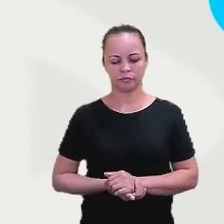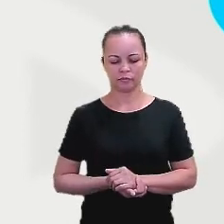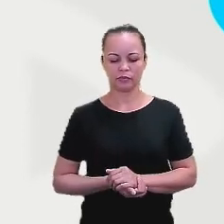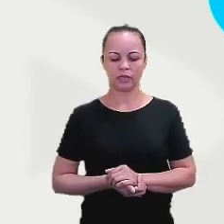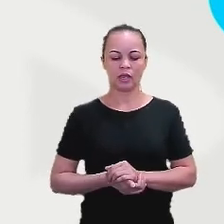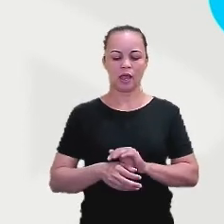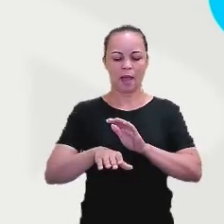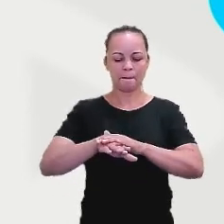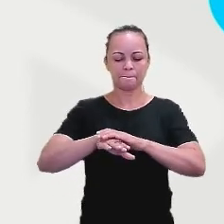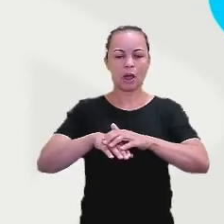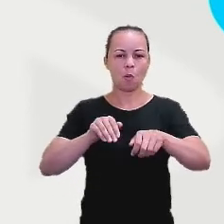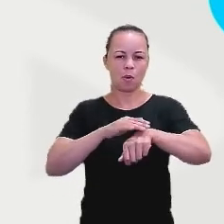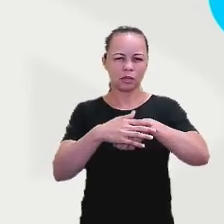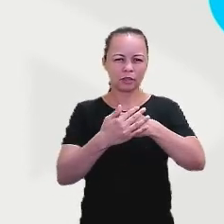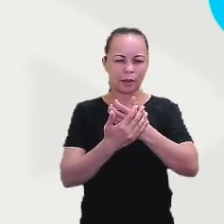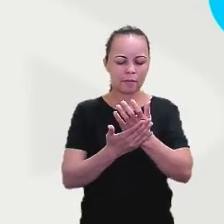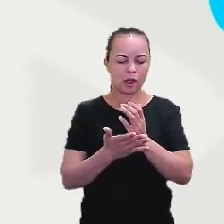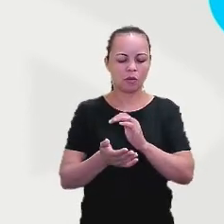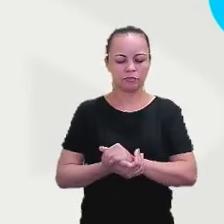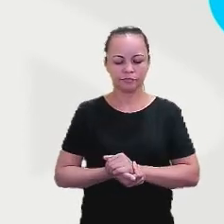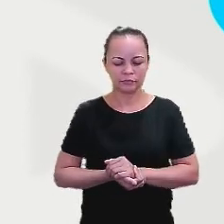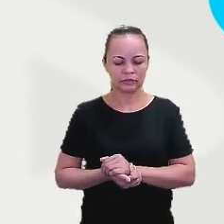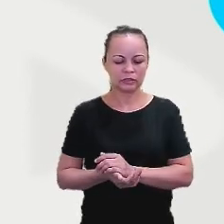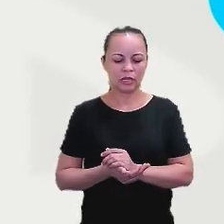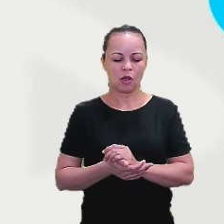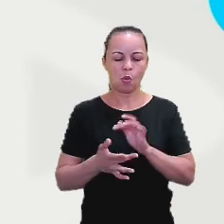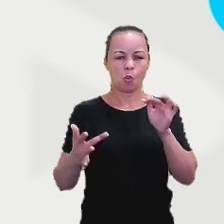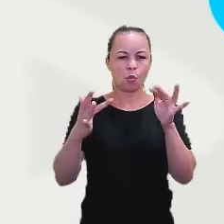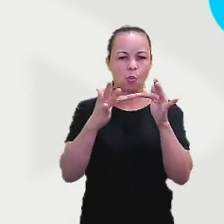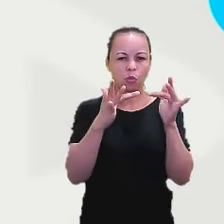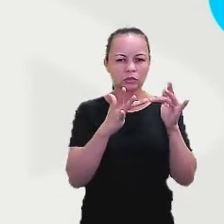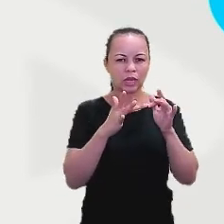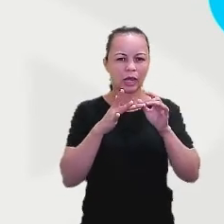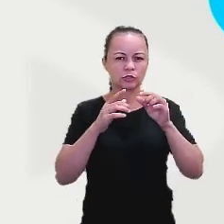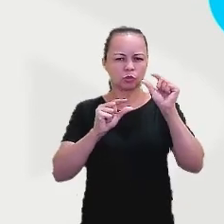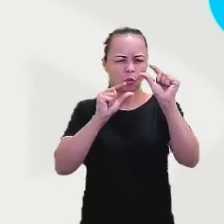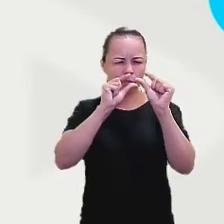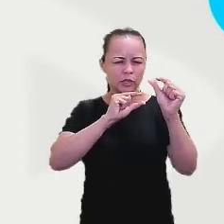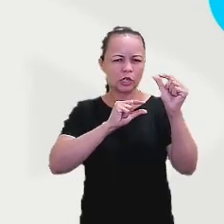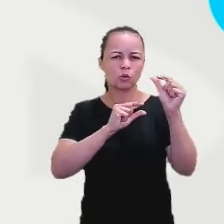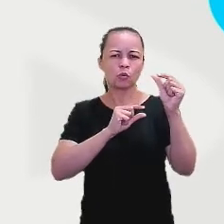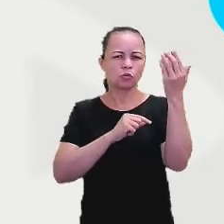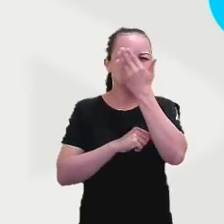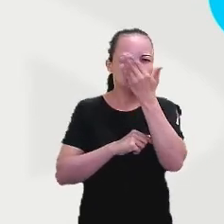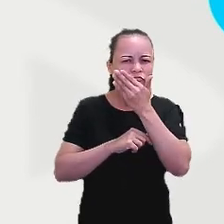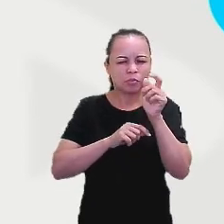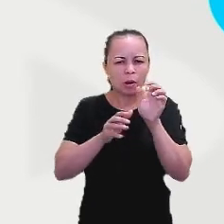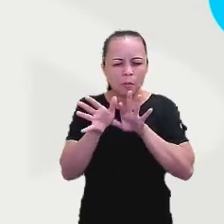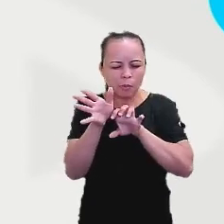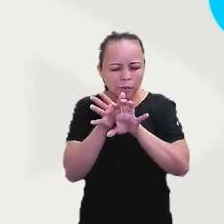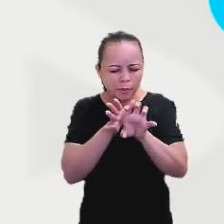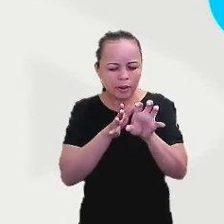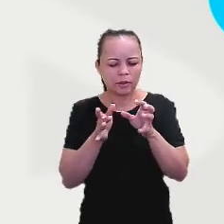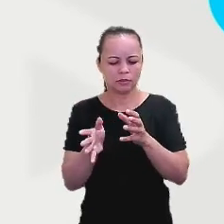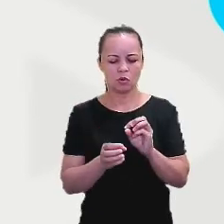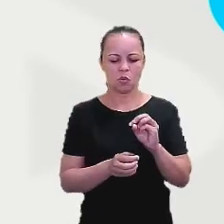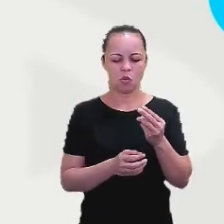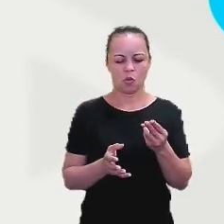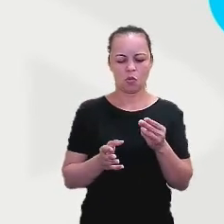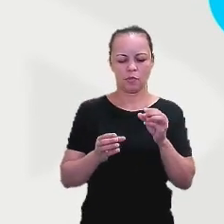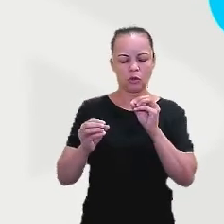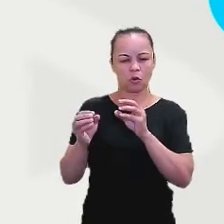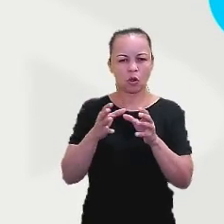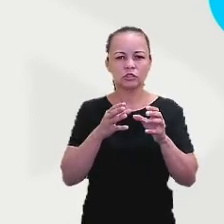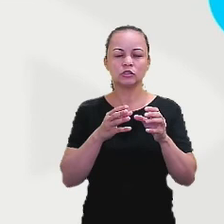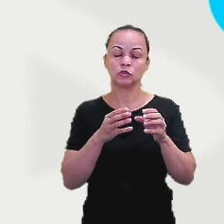sujeira ou os micro-organismos nocivos. Lembrando que todos esses textos esses temas, né, podem estar